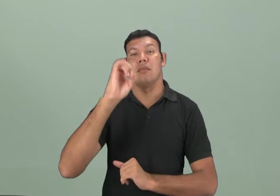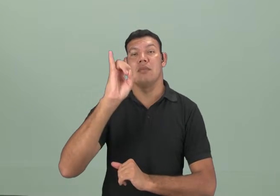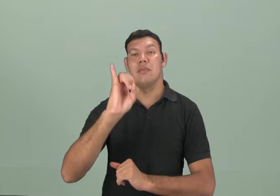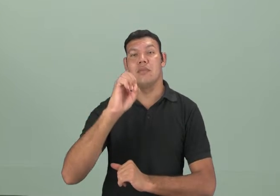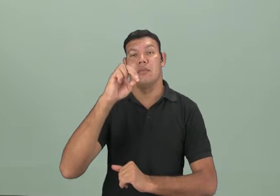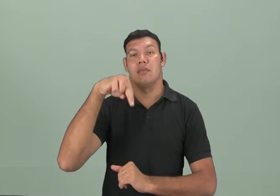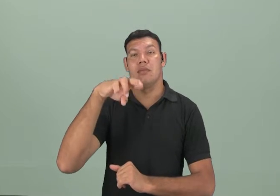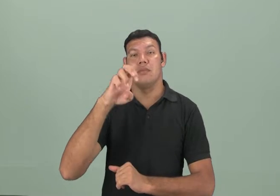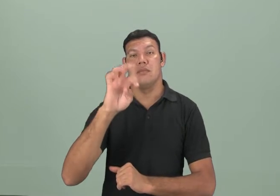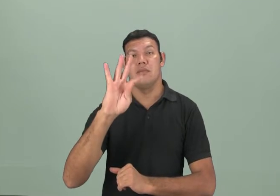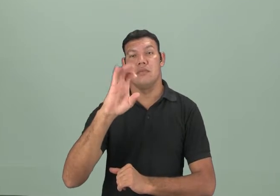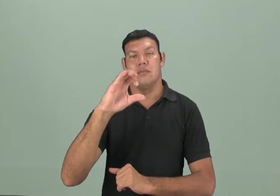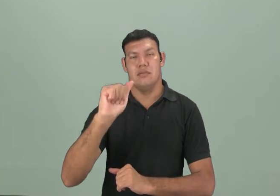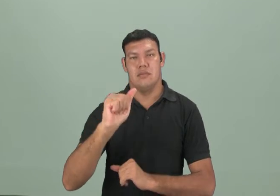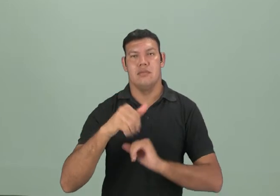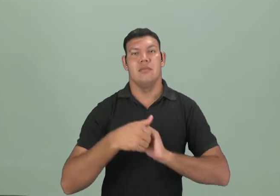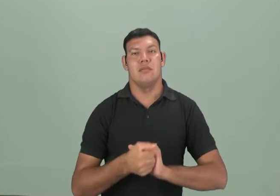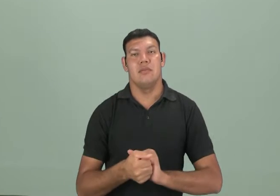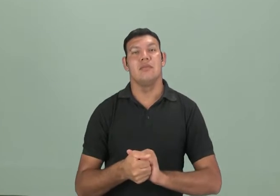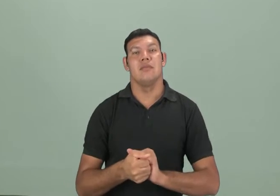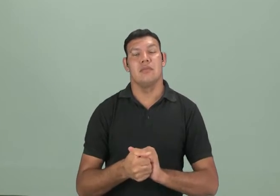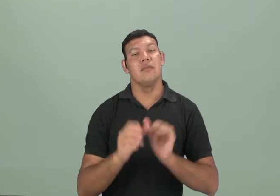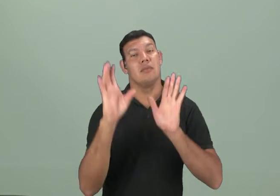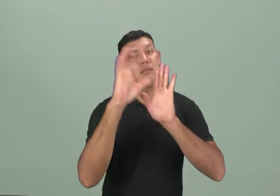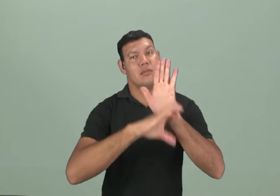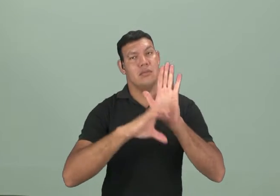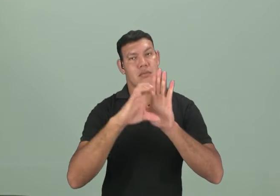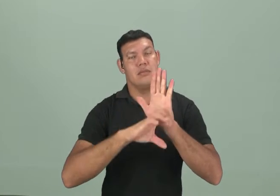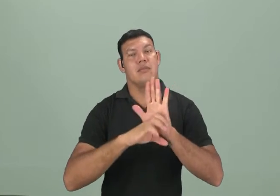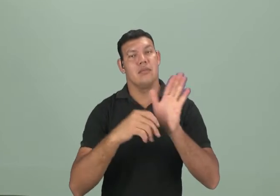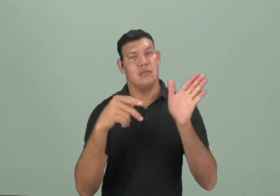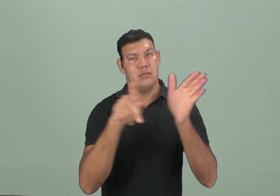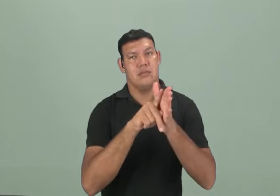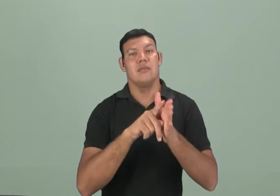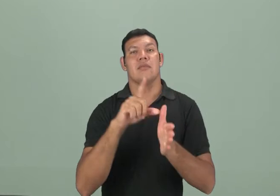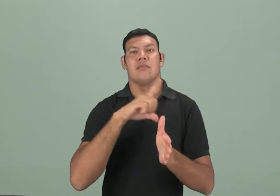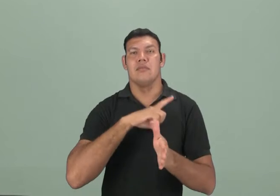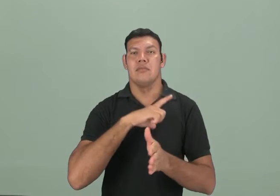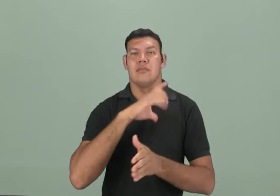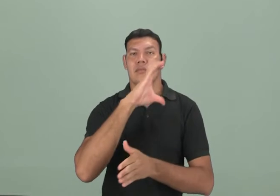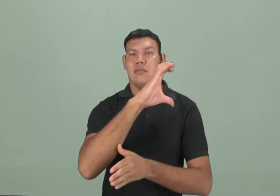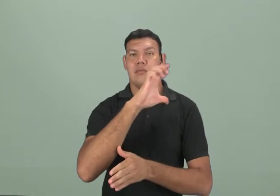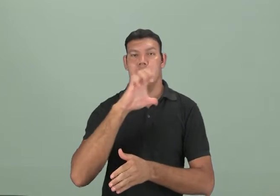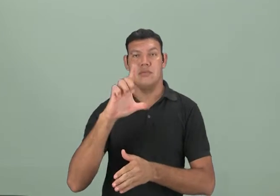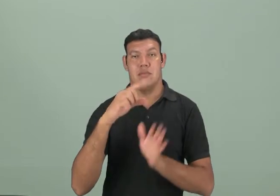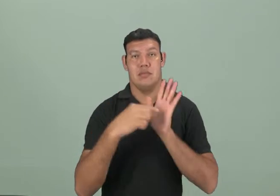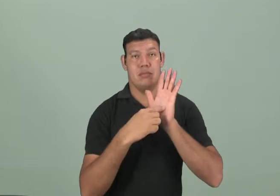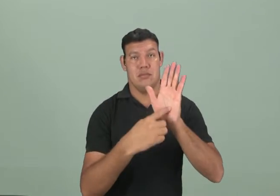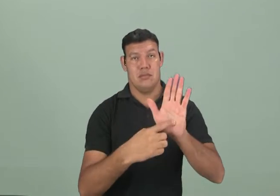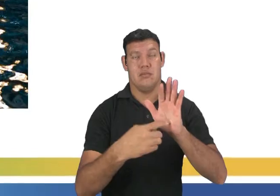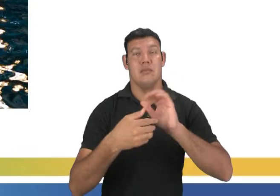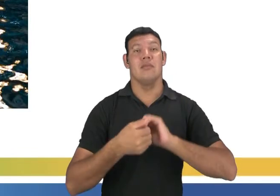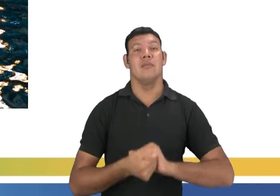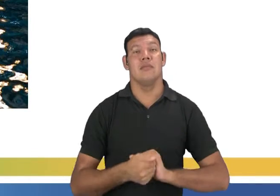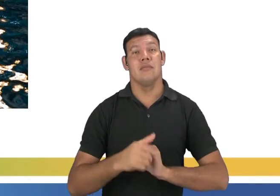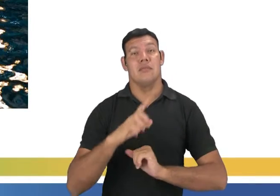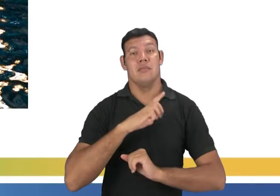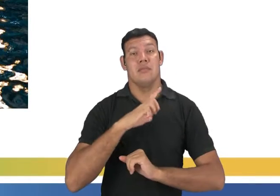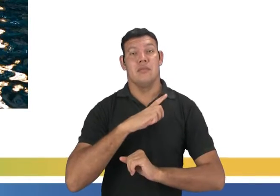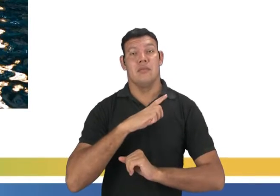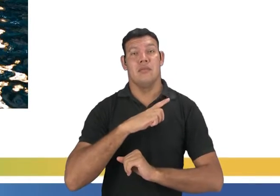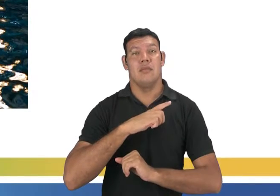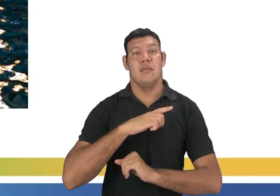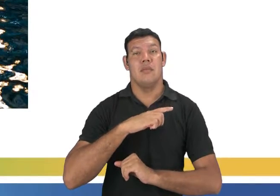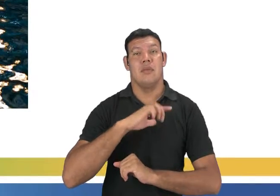definição de uma onda, uma perturbação que ocorre. Então, e aí temos a classificação de onda, nós vamos ver aqui. Então aí vai produzir